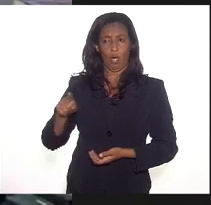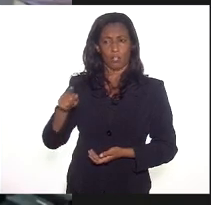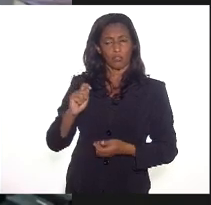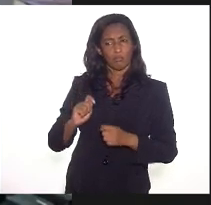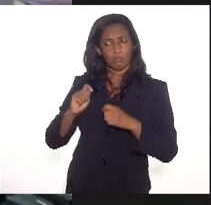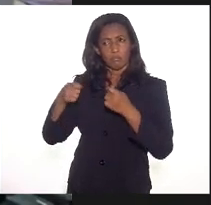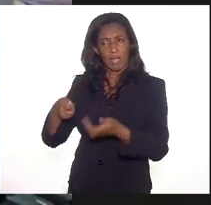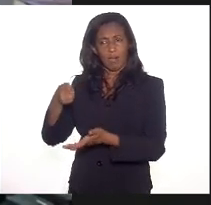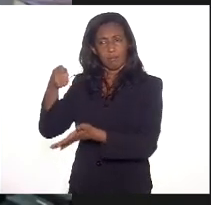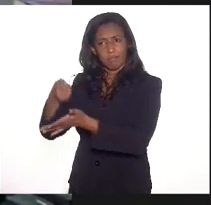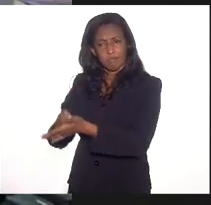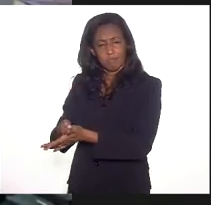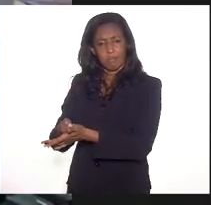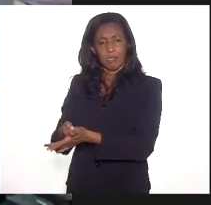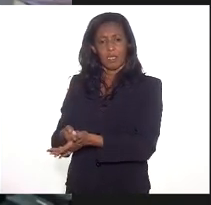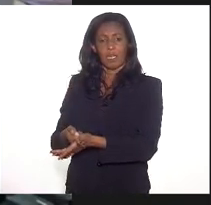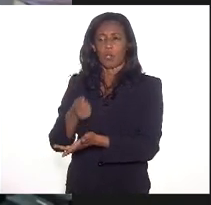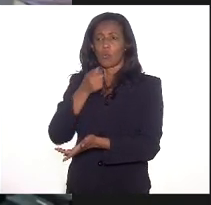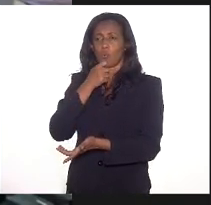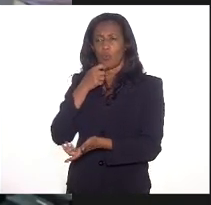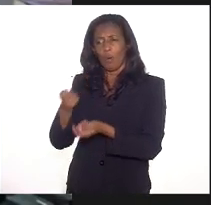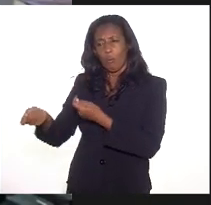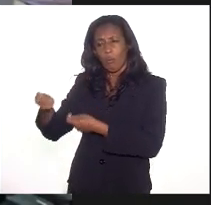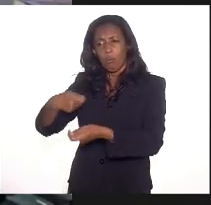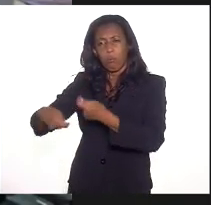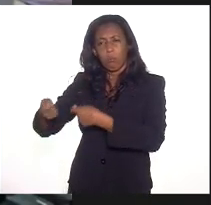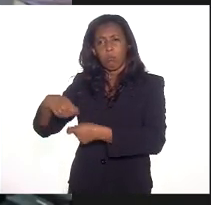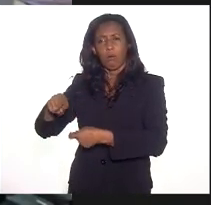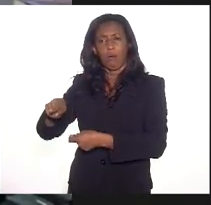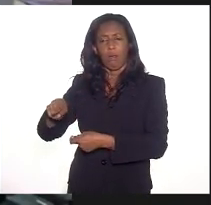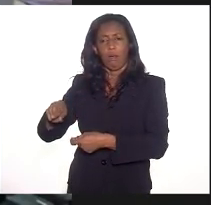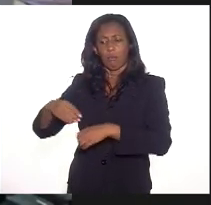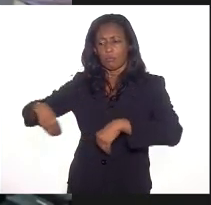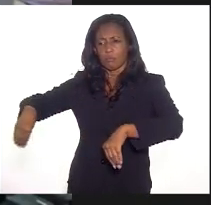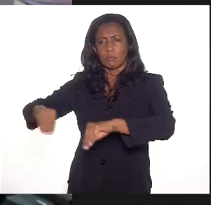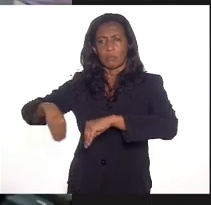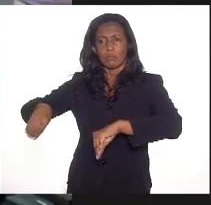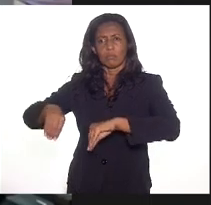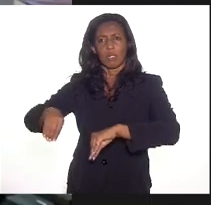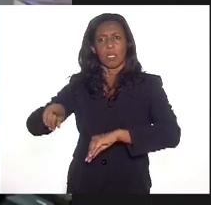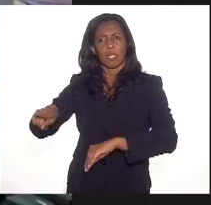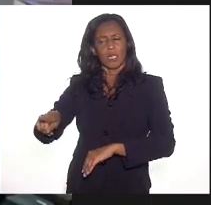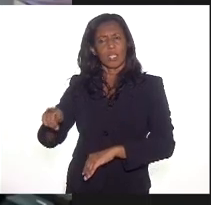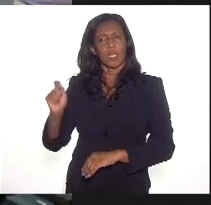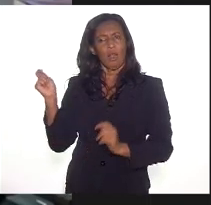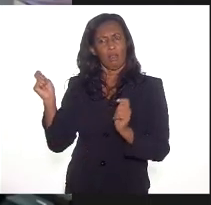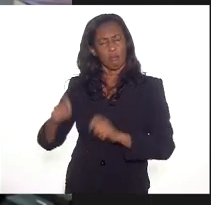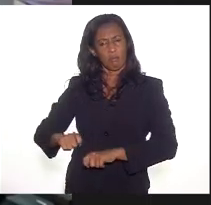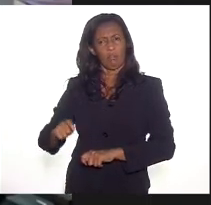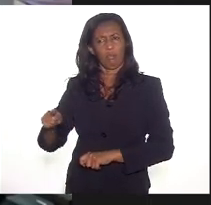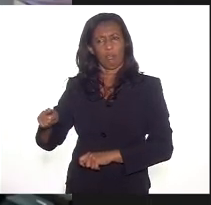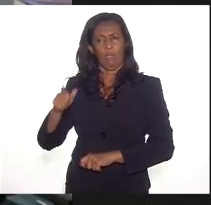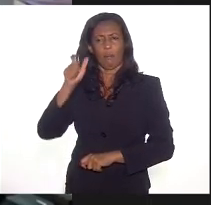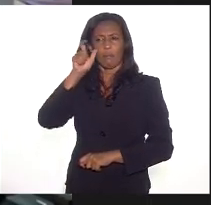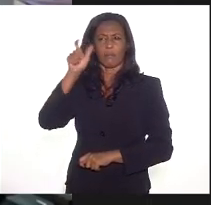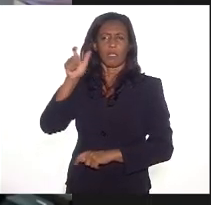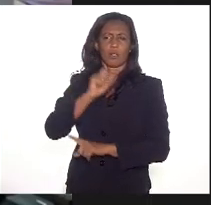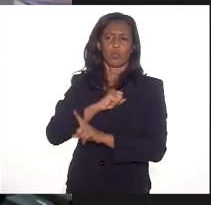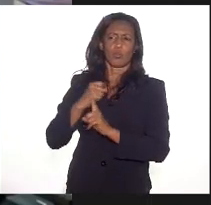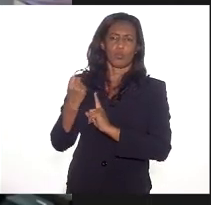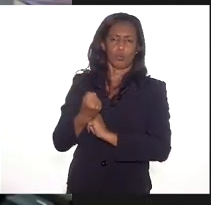haja especulação imobiliária, que não haja a mercantilização do solo e que ele sirva, de fato, para o interesse